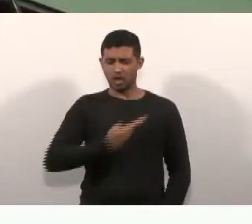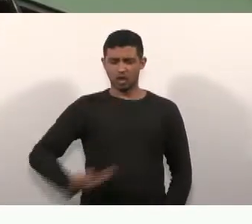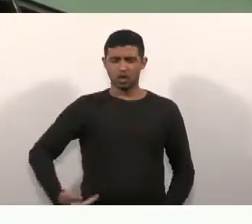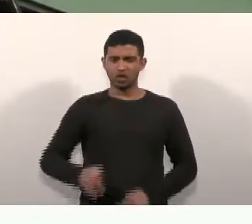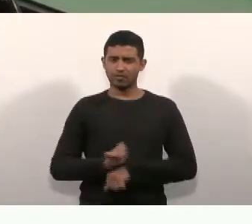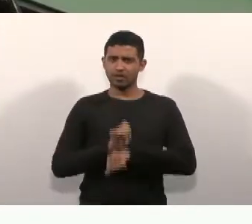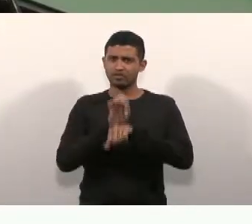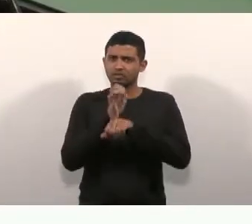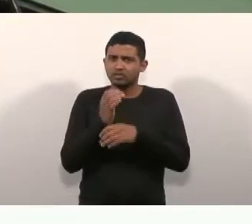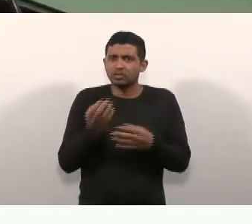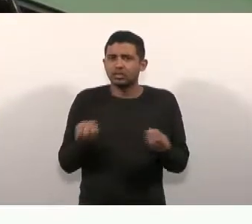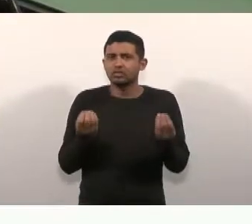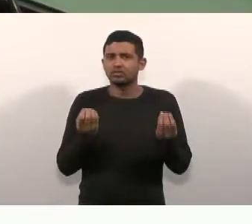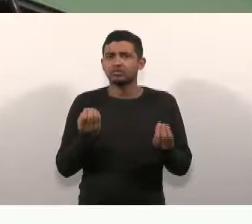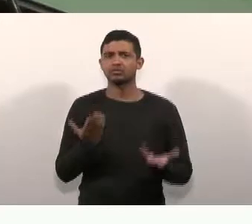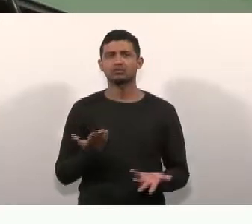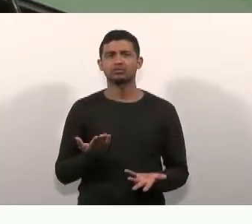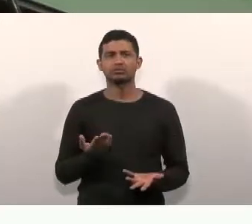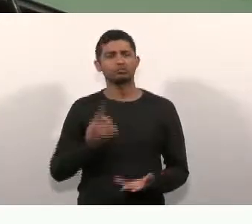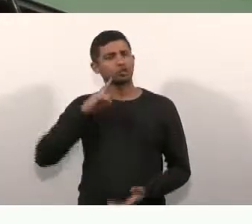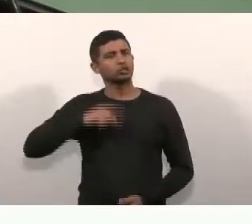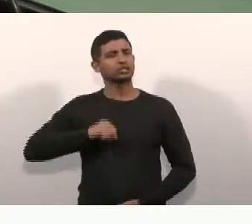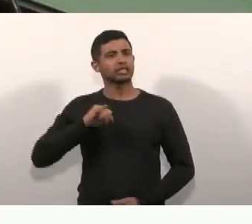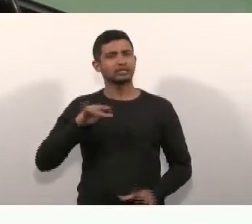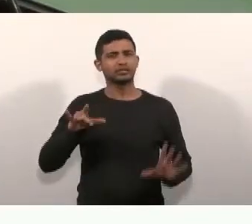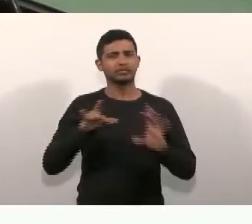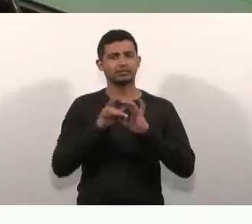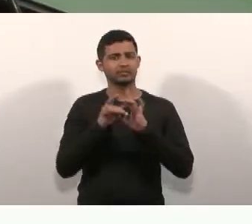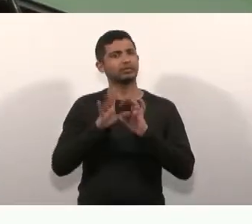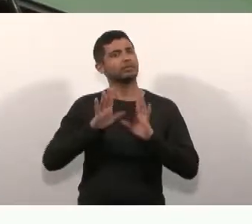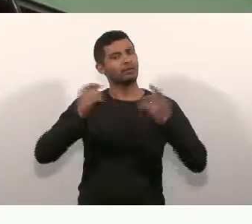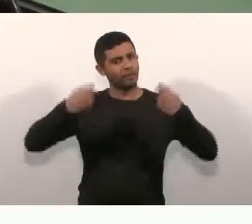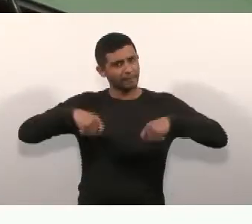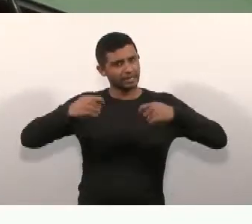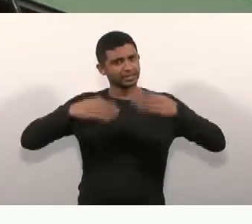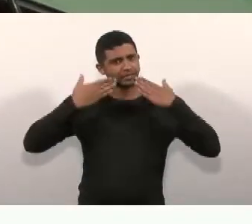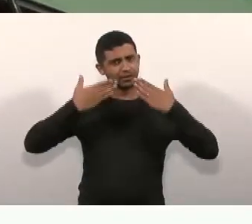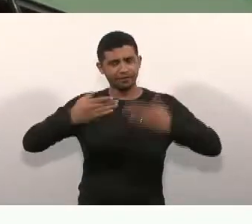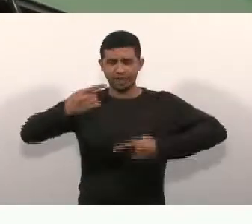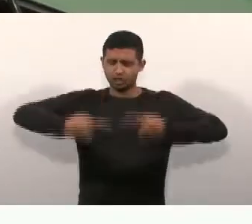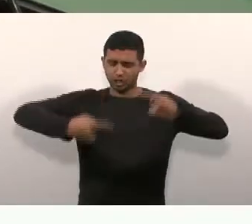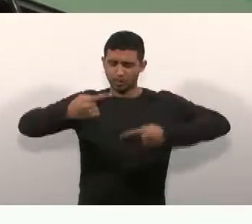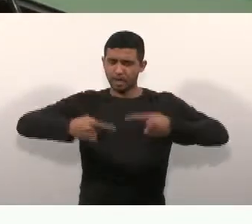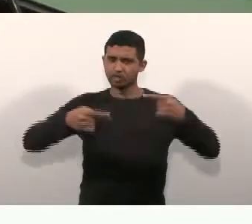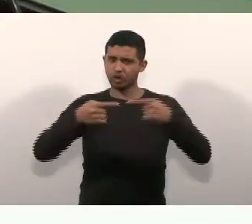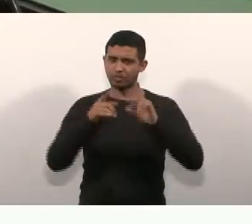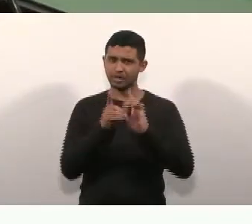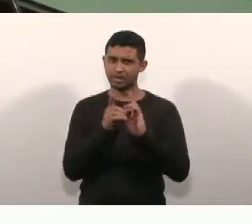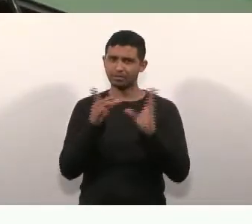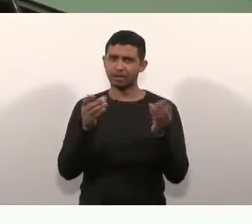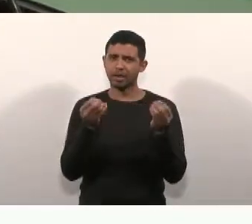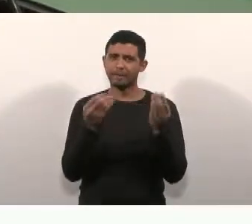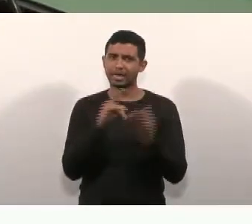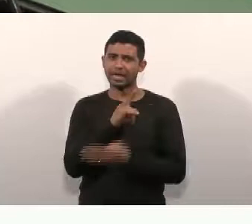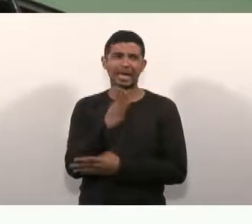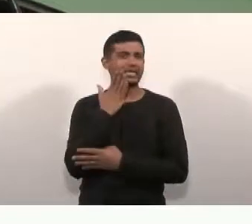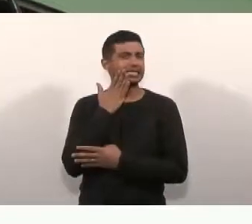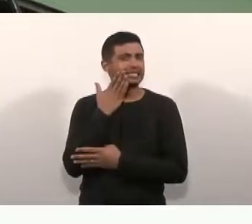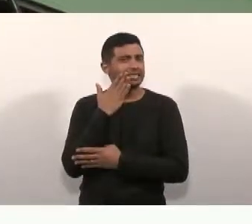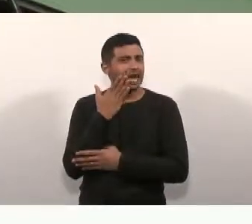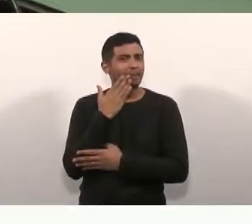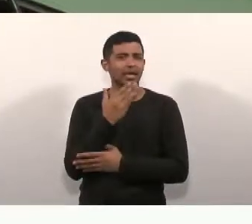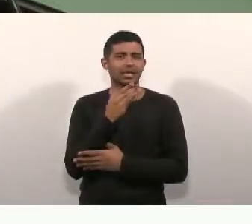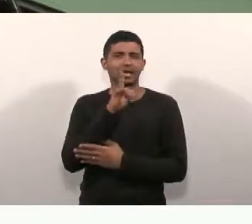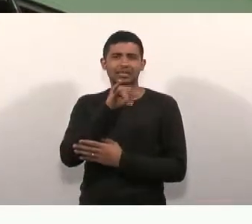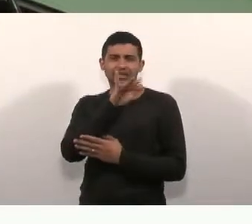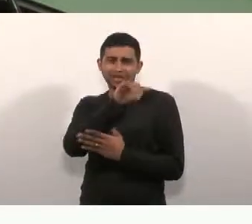uma concepção, não sei se consolidada, mas que precisa ser enfrentada no bom debate democrático, primeiro para que eles conheçam os dados da